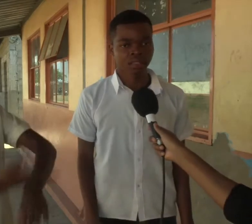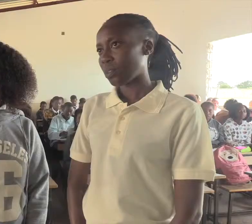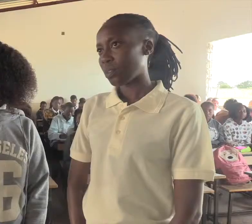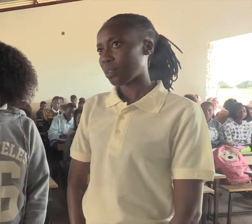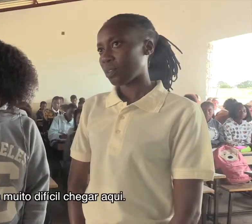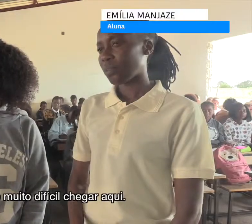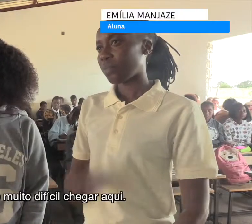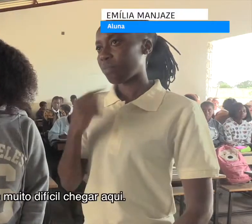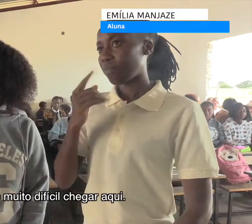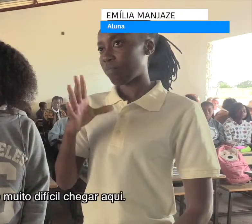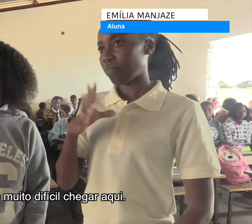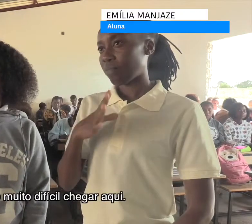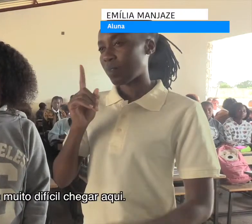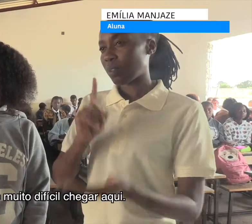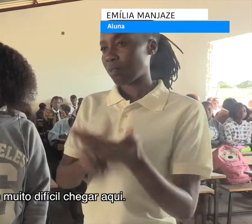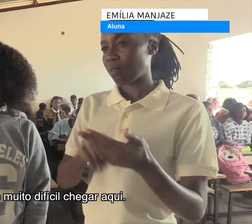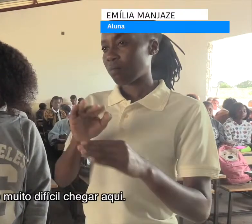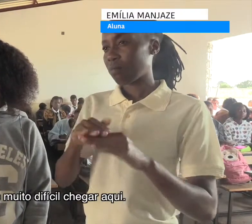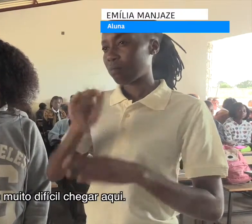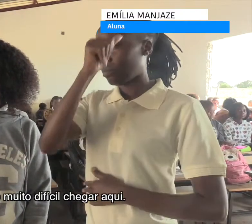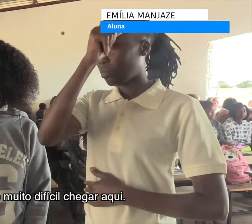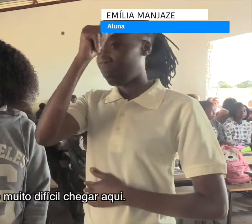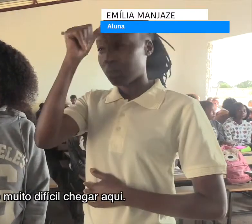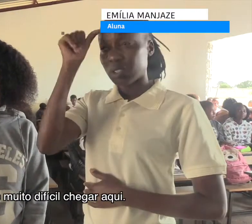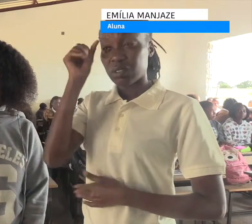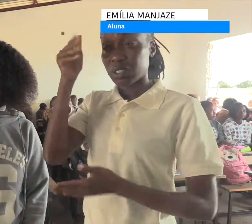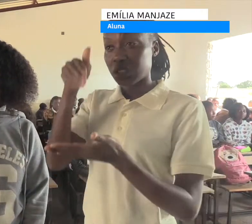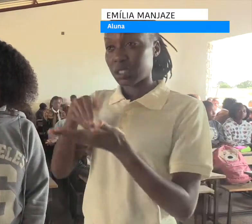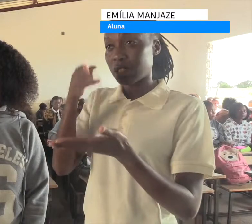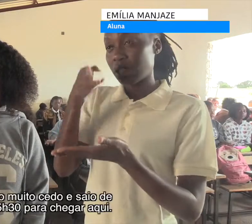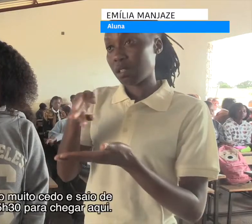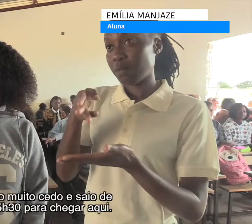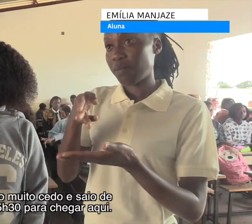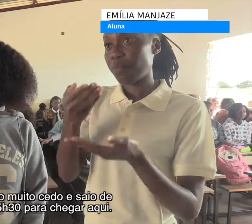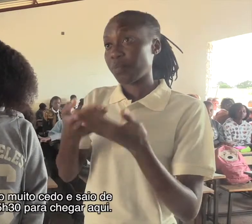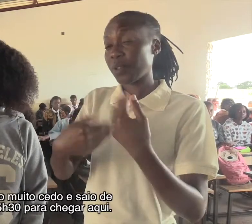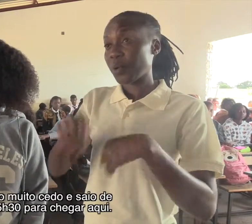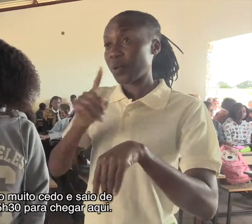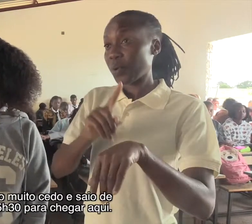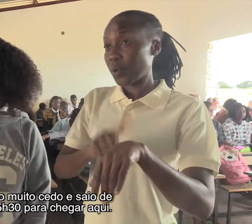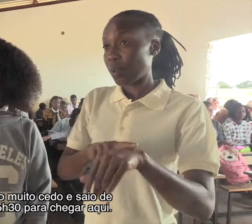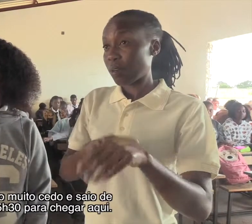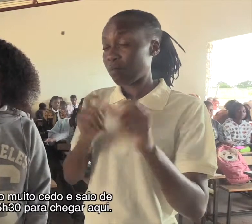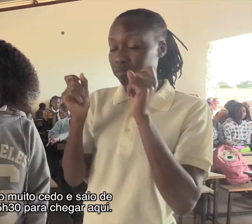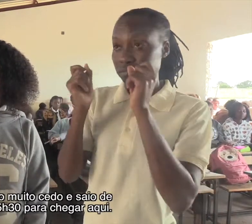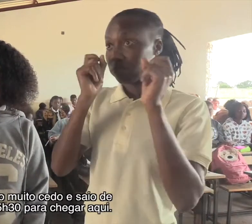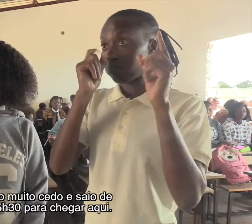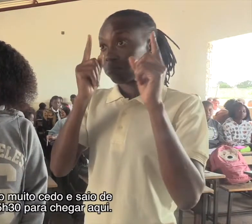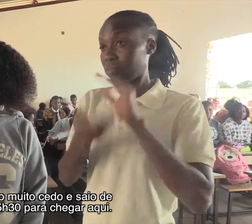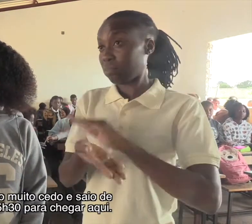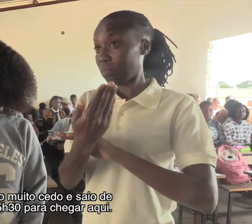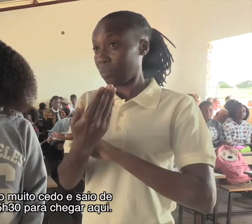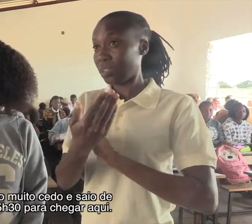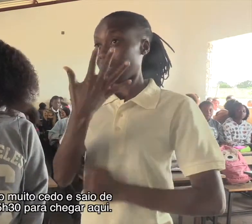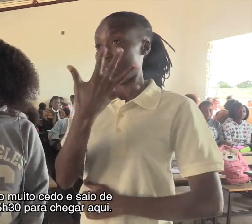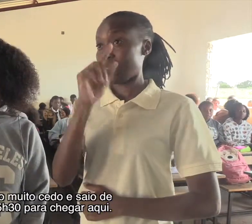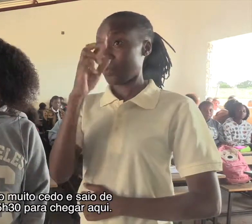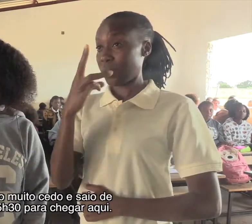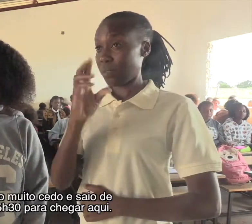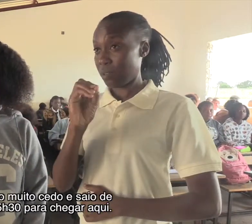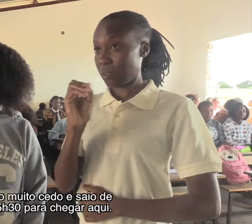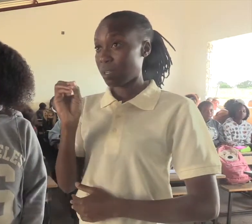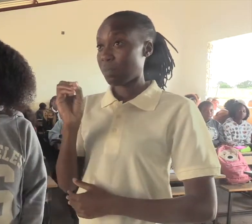Tem sido muito difícil chegar aqui. Tenho que sair acordamente cedo e saio de casa às 5h30